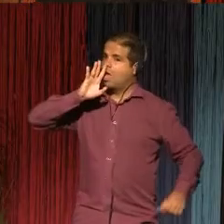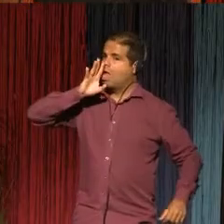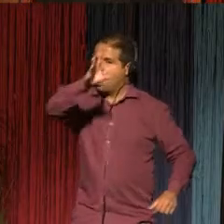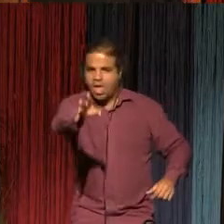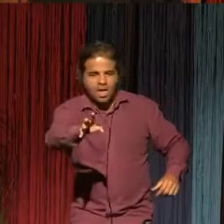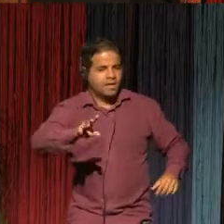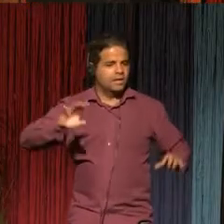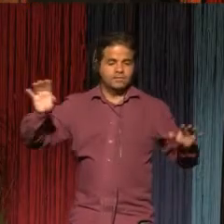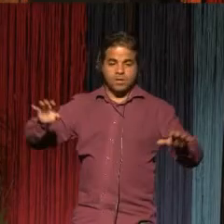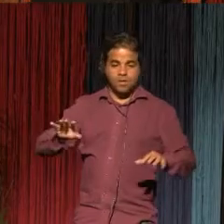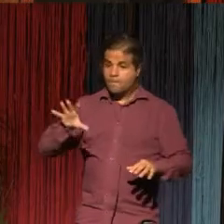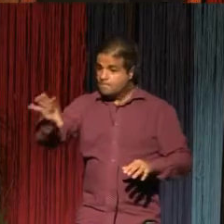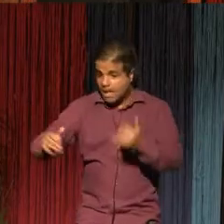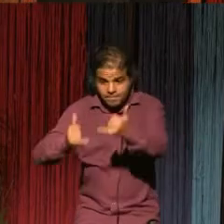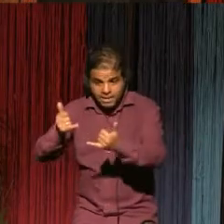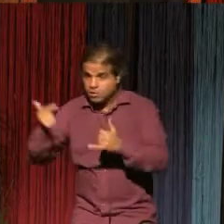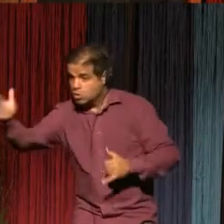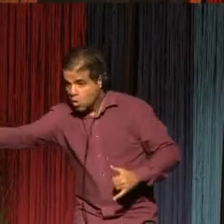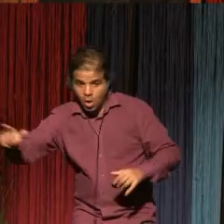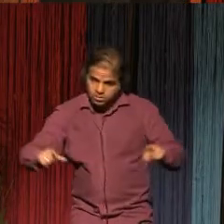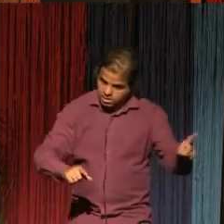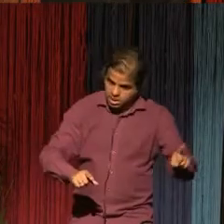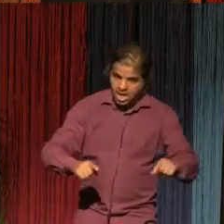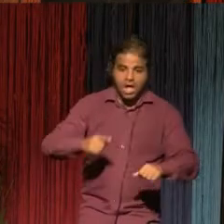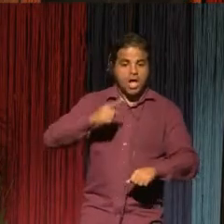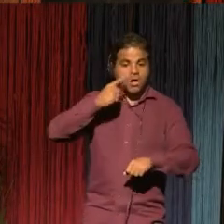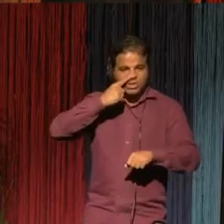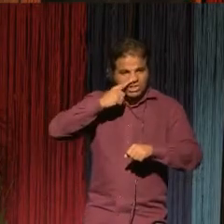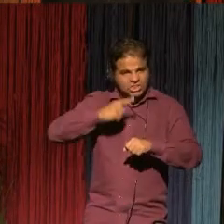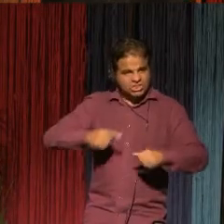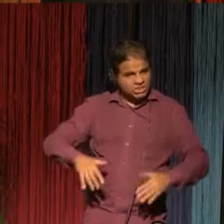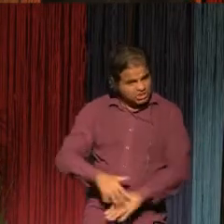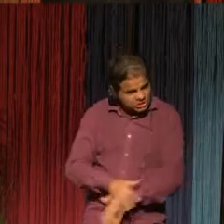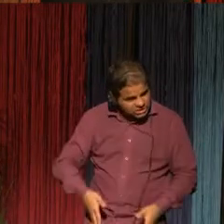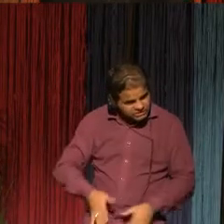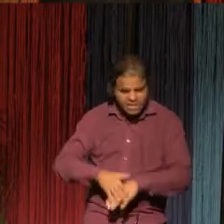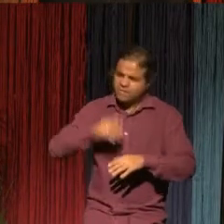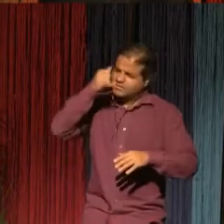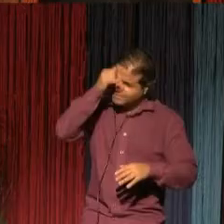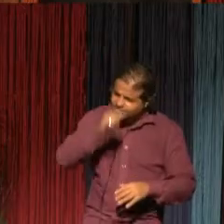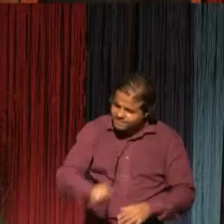pensar, não pegue o brinquedo de outra criança, não faça xixi na calça.